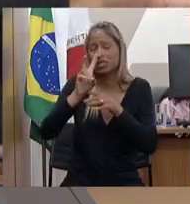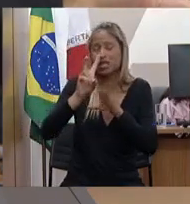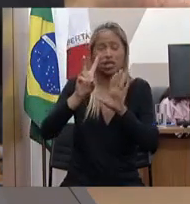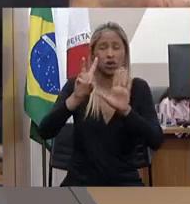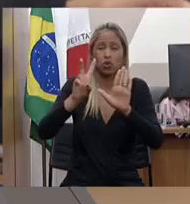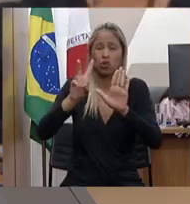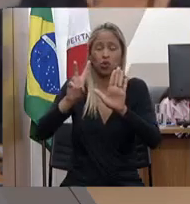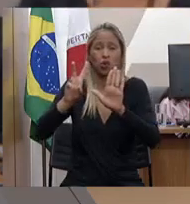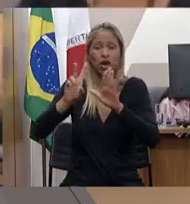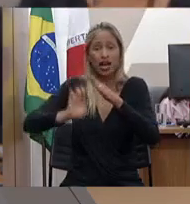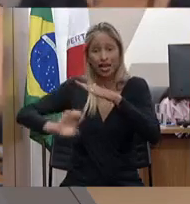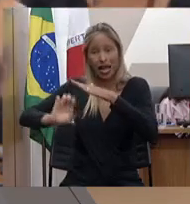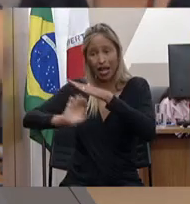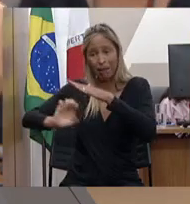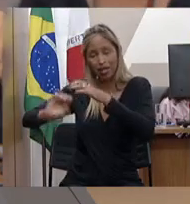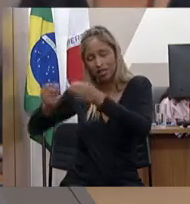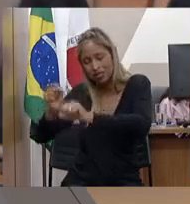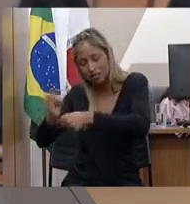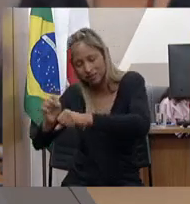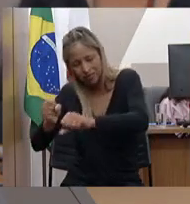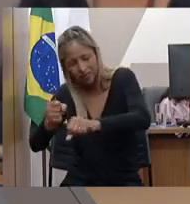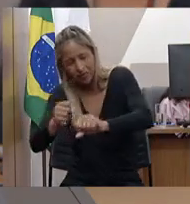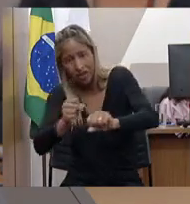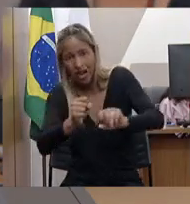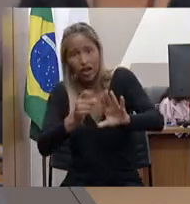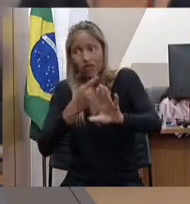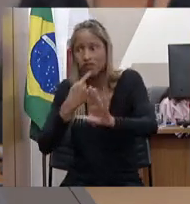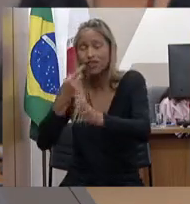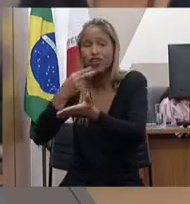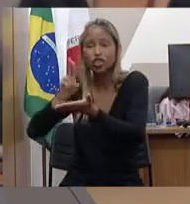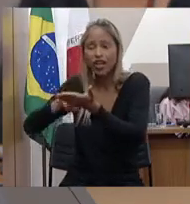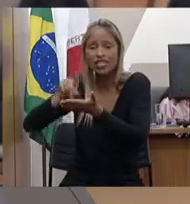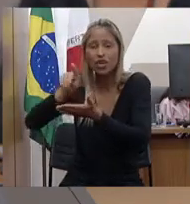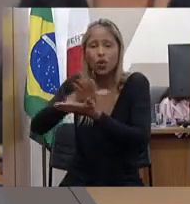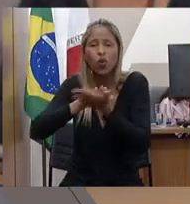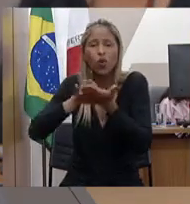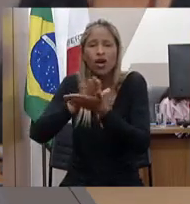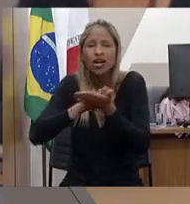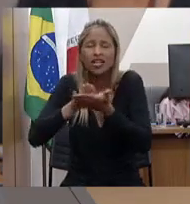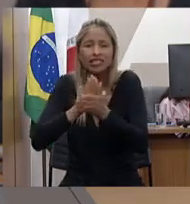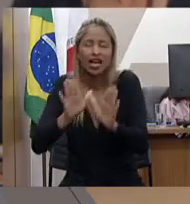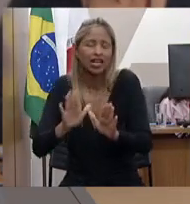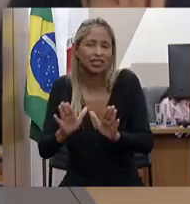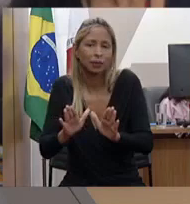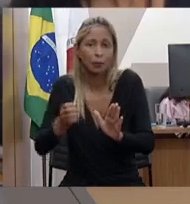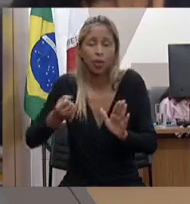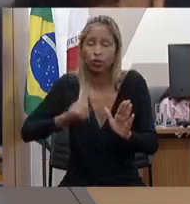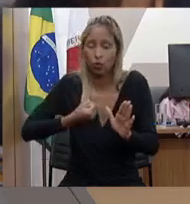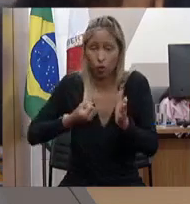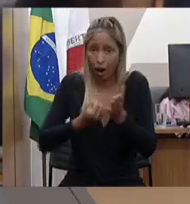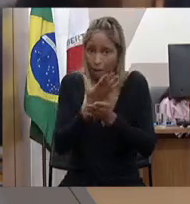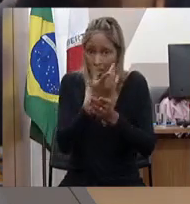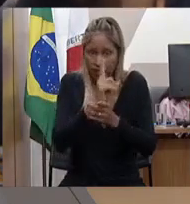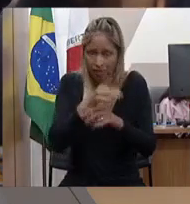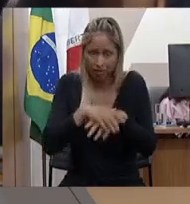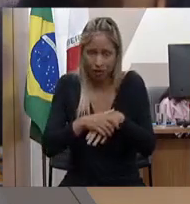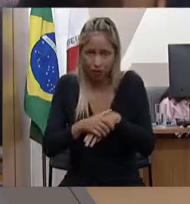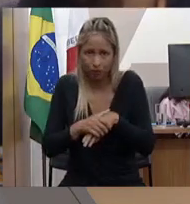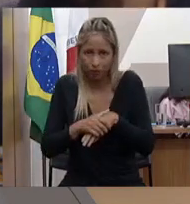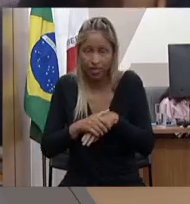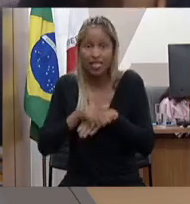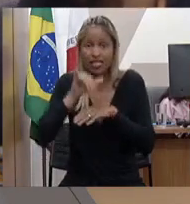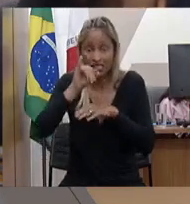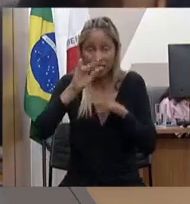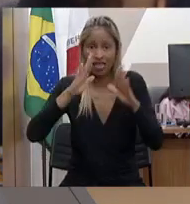ficou lá no fundo da empresa varrendo a empresa lá e ninguém notificou o acidente por exemplo esses números não aparece aqui então se o cara